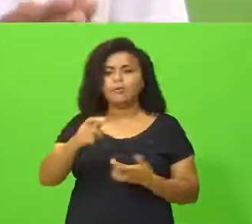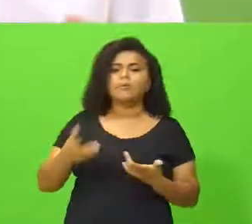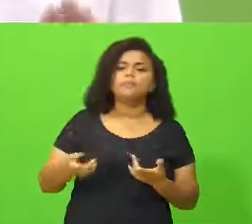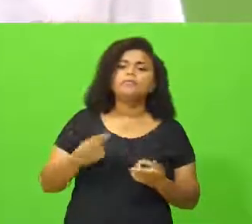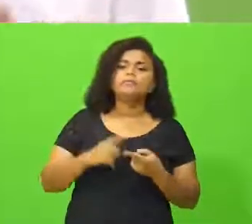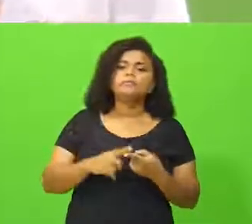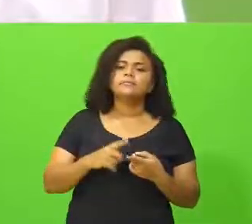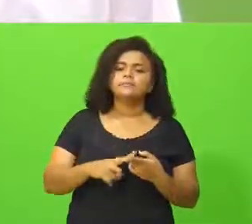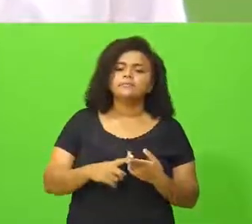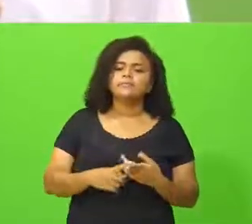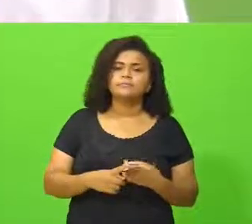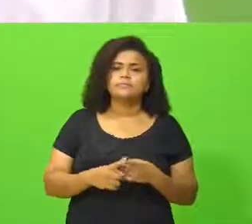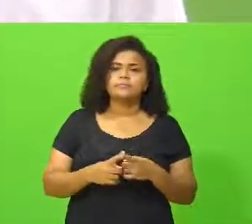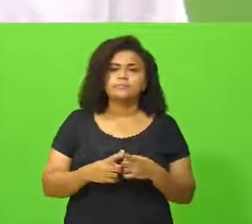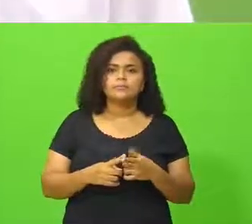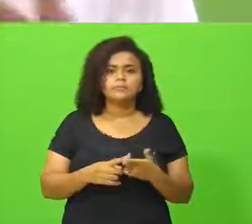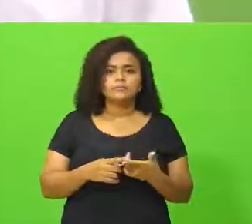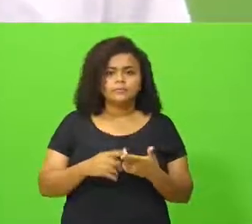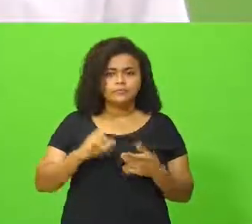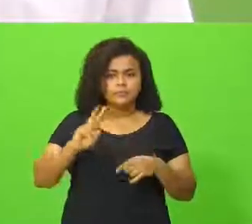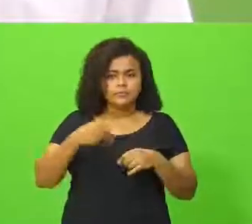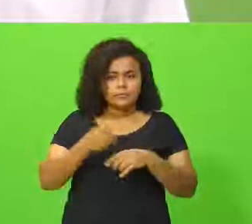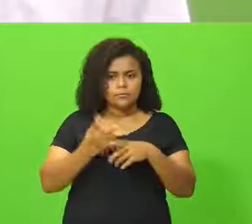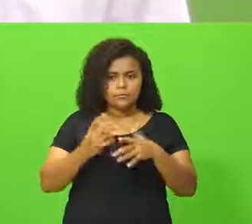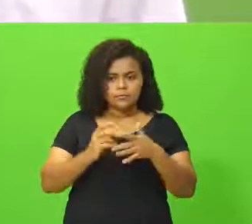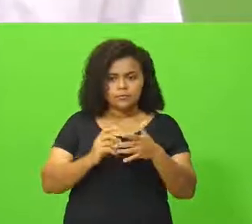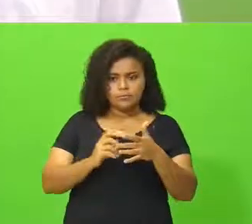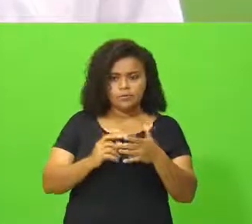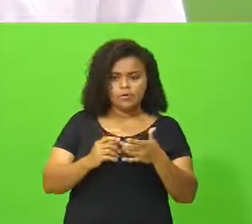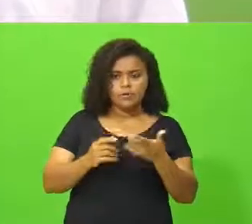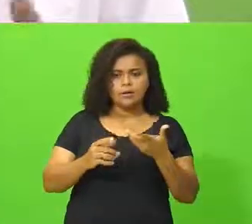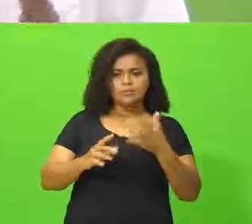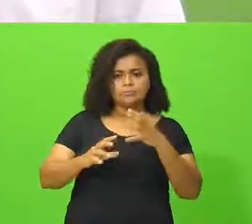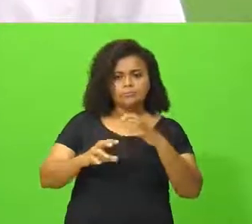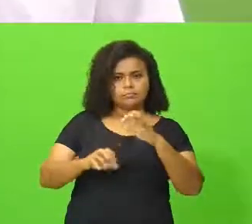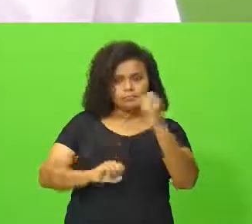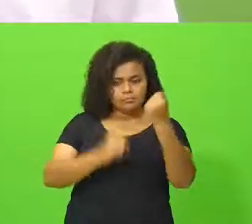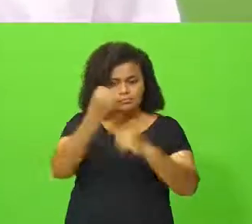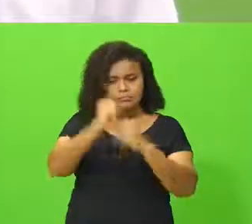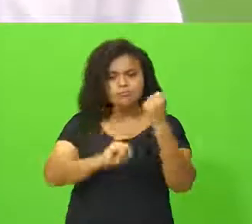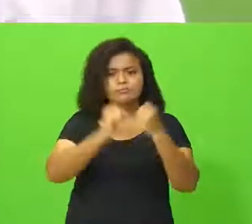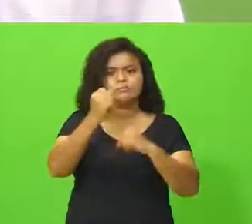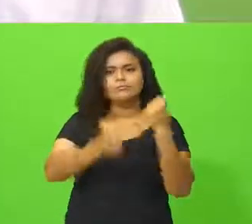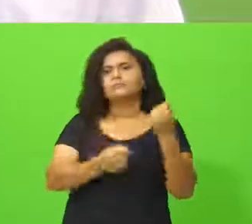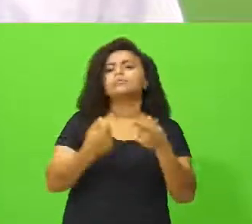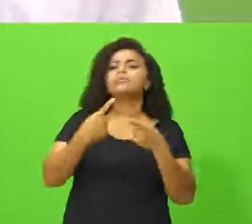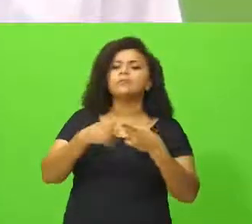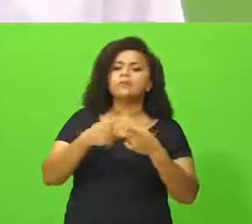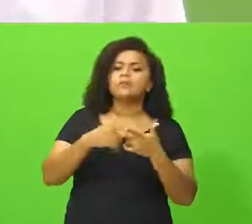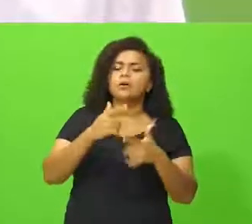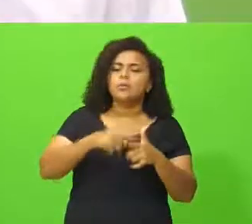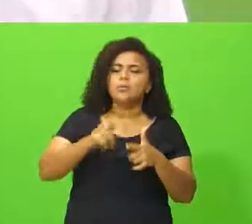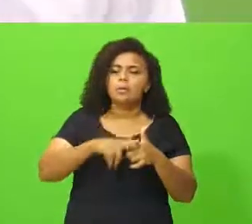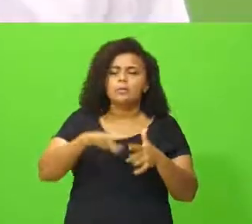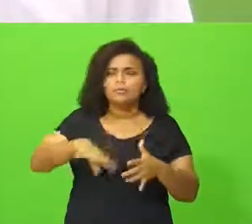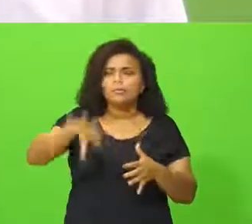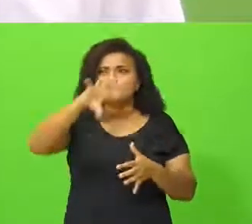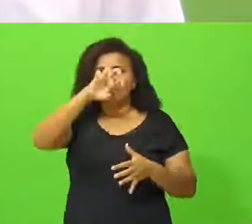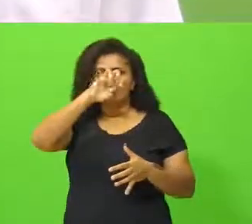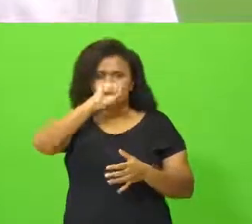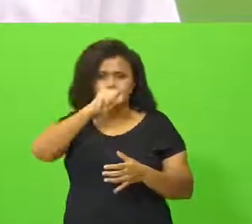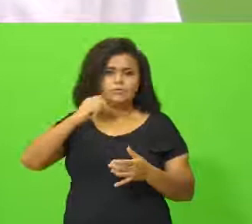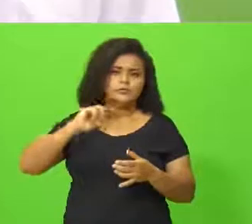consequentemente, com a produção industrial, a poluição vai ser maior. Seja ela a poluição do